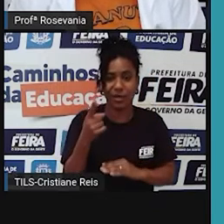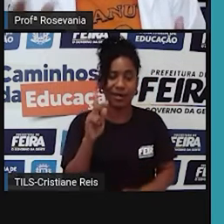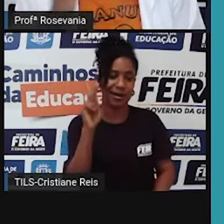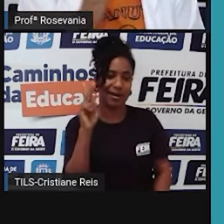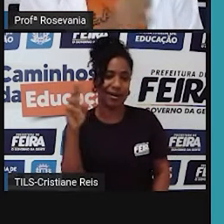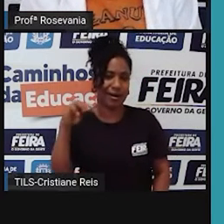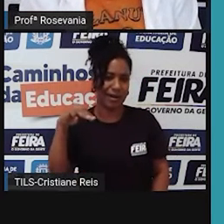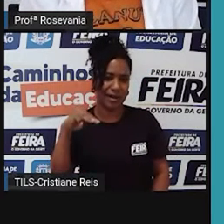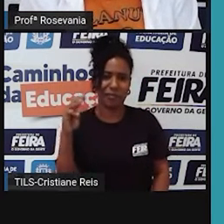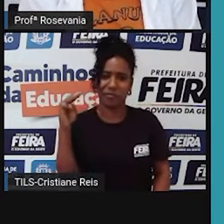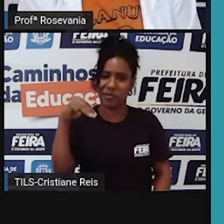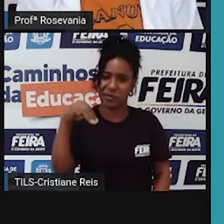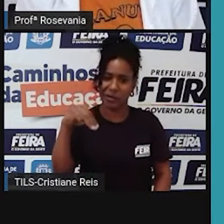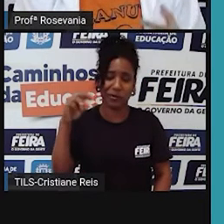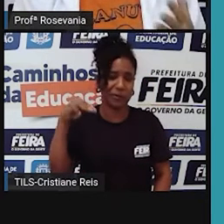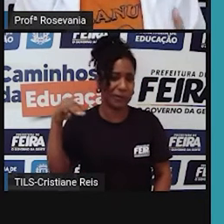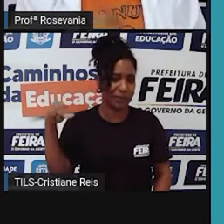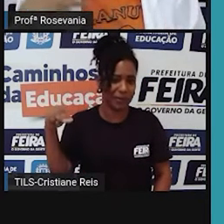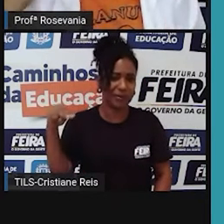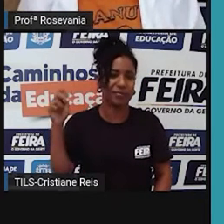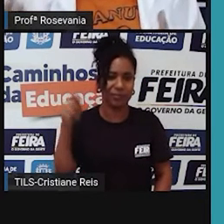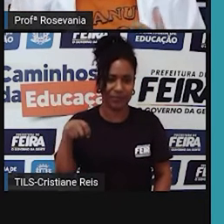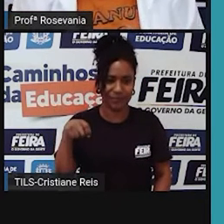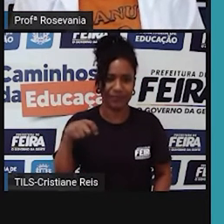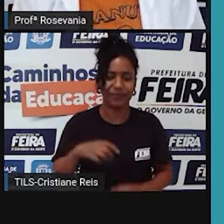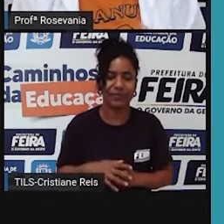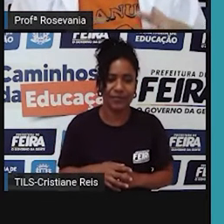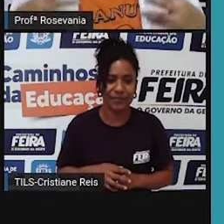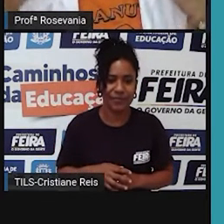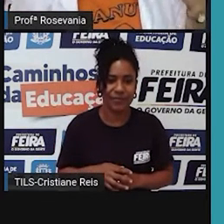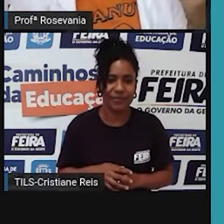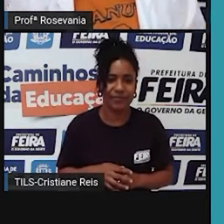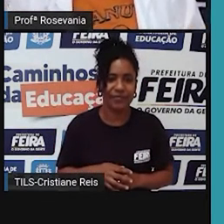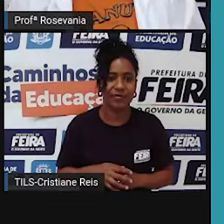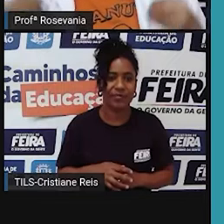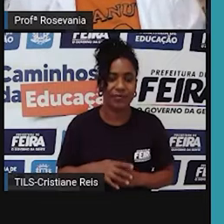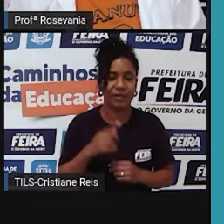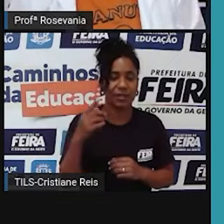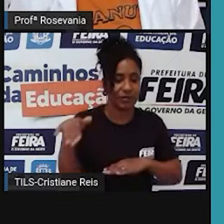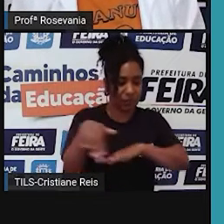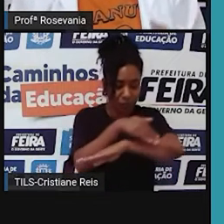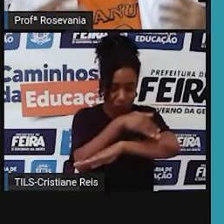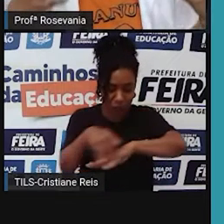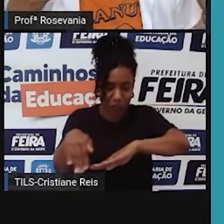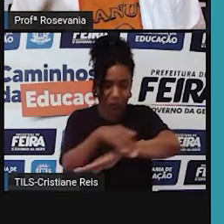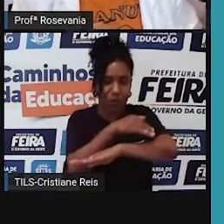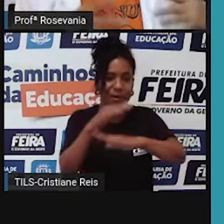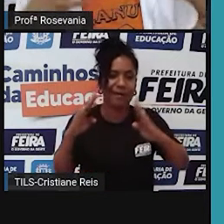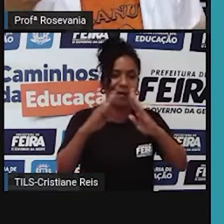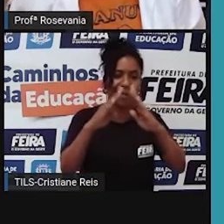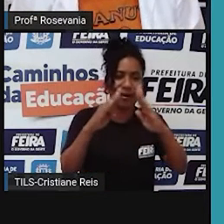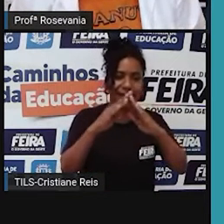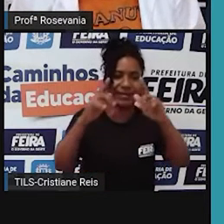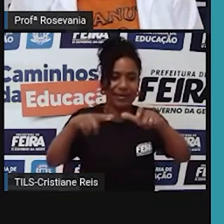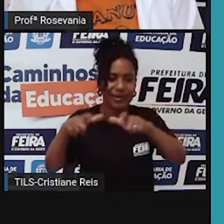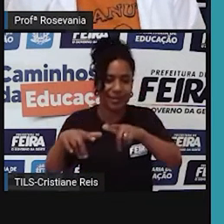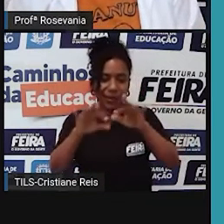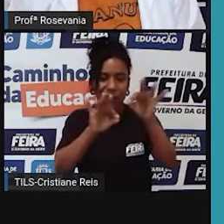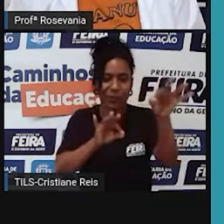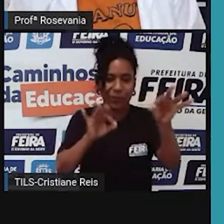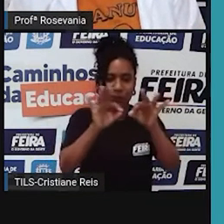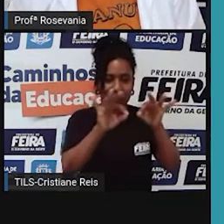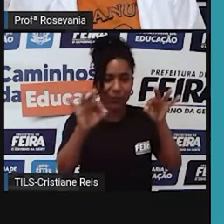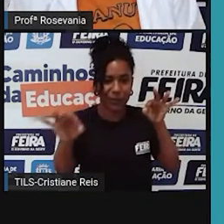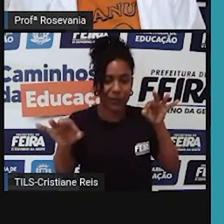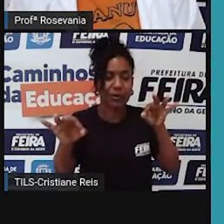quilômetro. É mais comum, principalmente quando você fala de ruas, de casas, de cidades, de países,